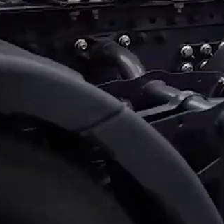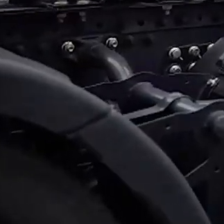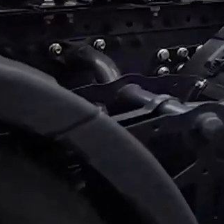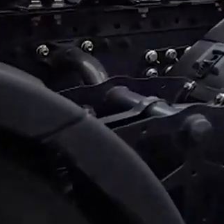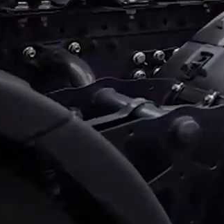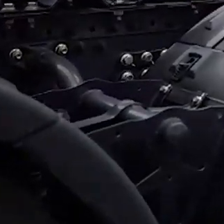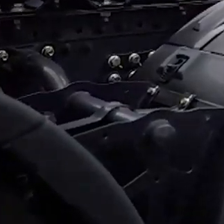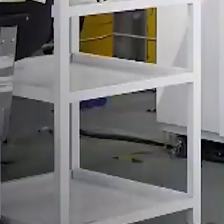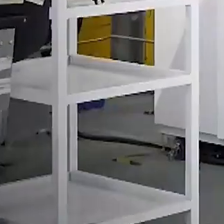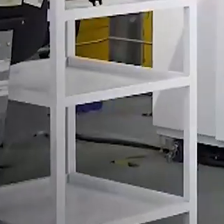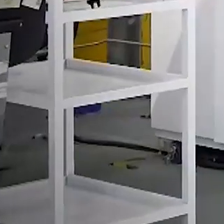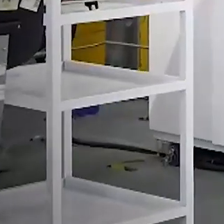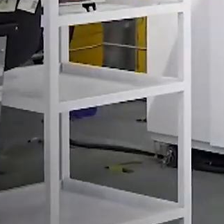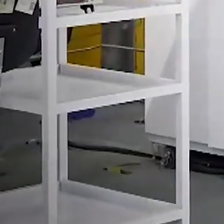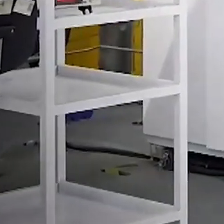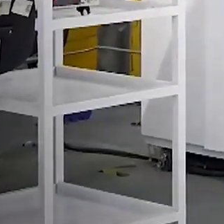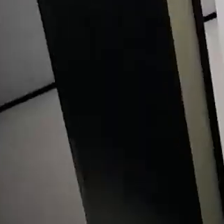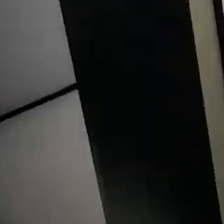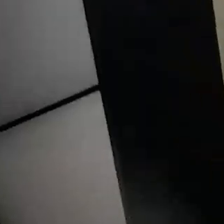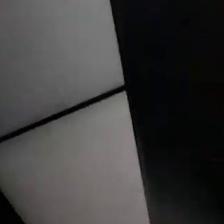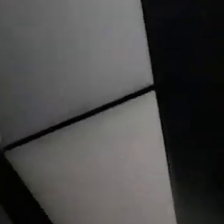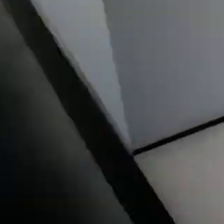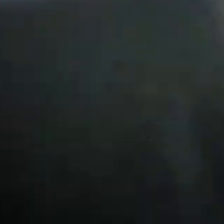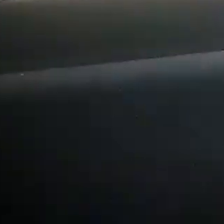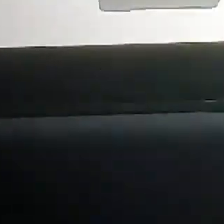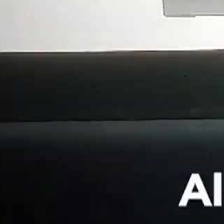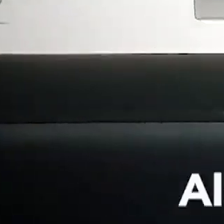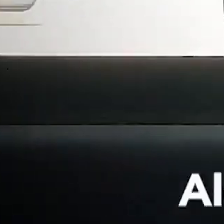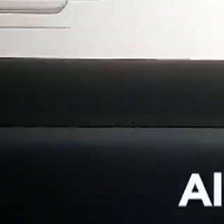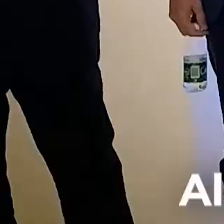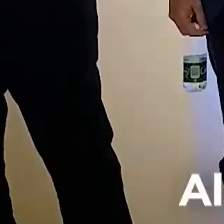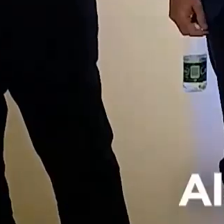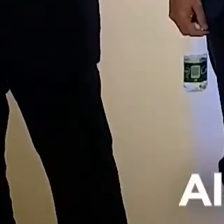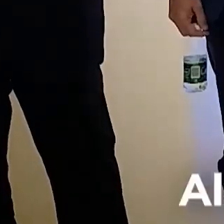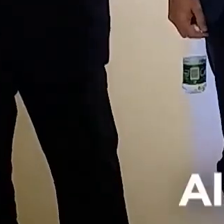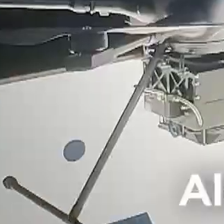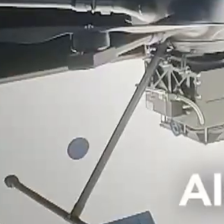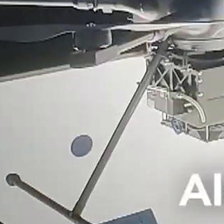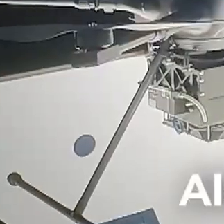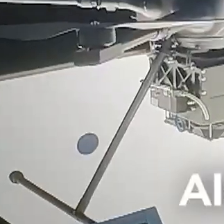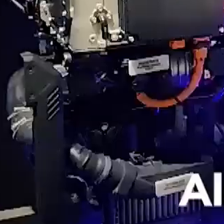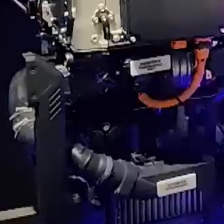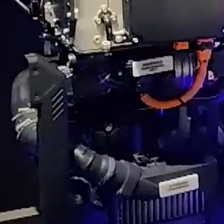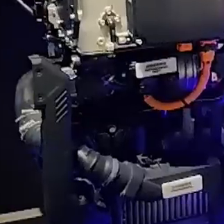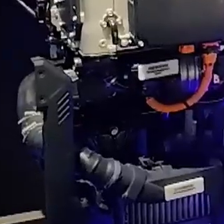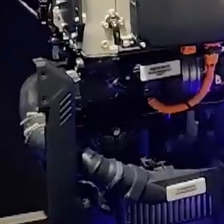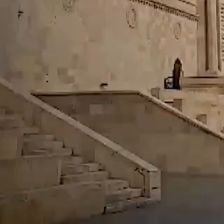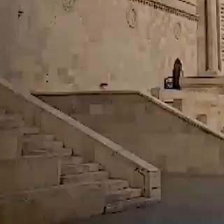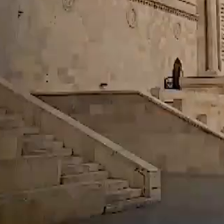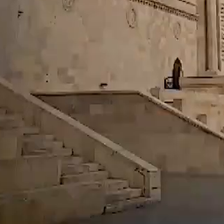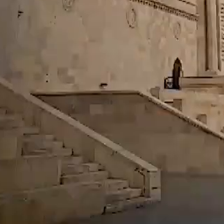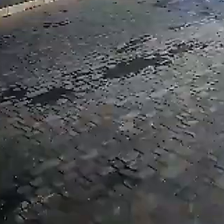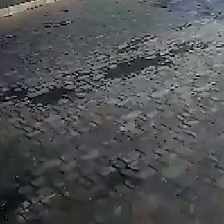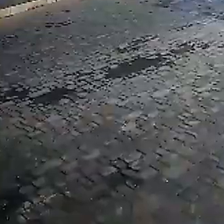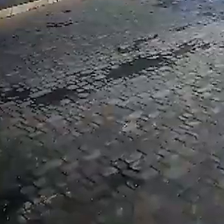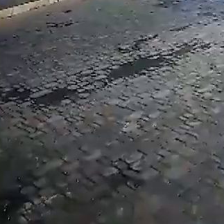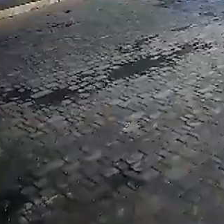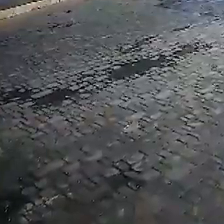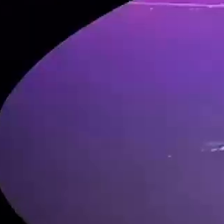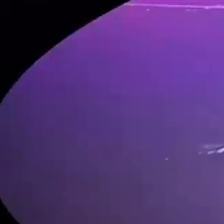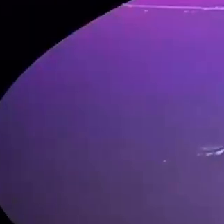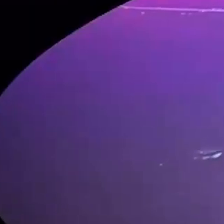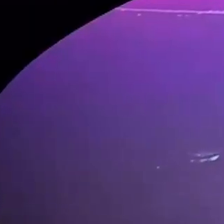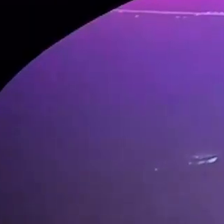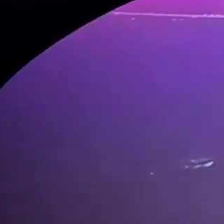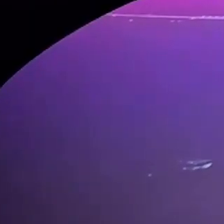de investimentos, desenvolvimento de pesquisas e infraestrutura, além de ações de governança em portos, participação em eventos globais